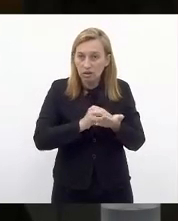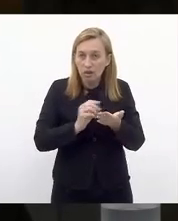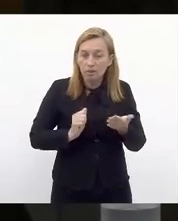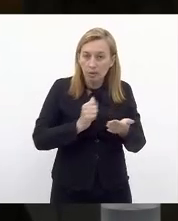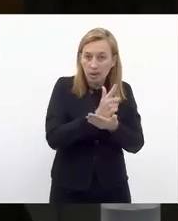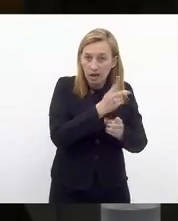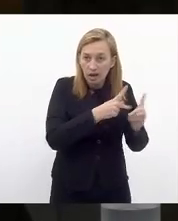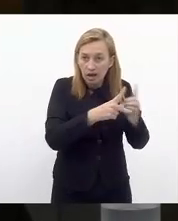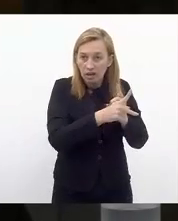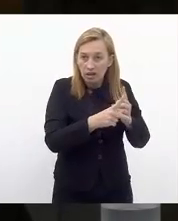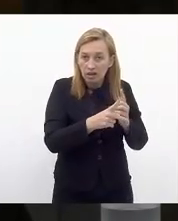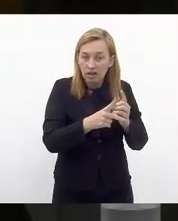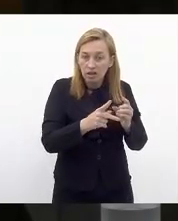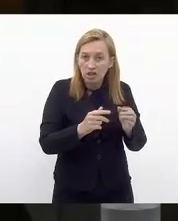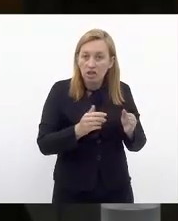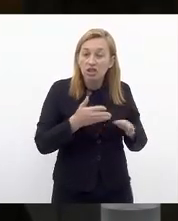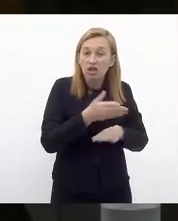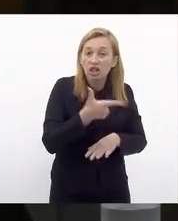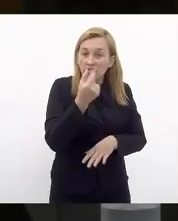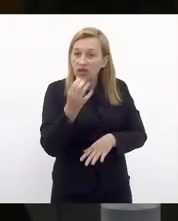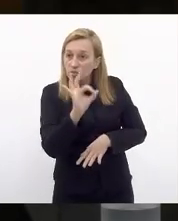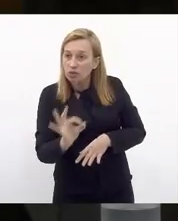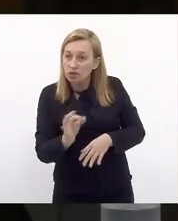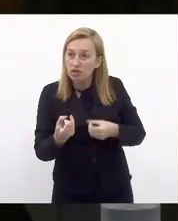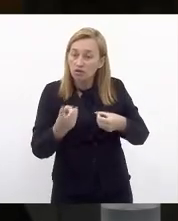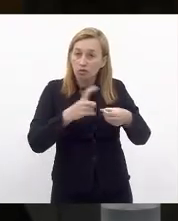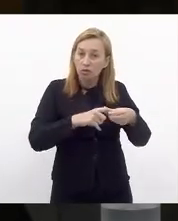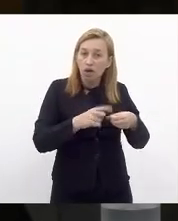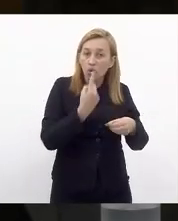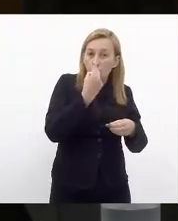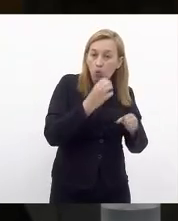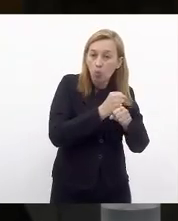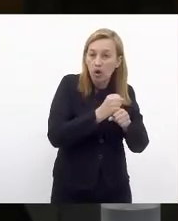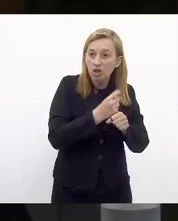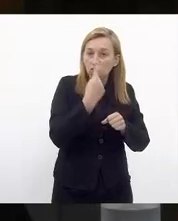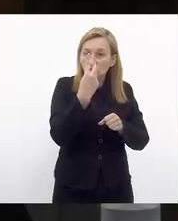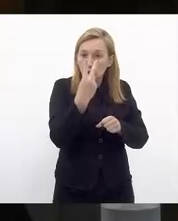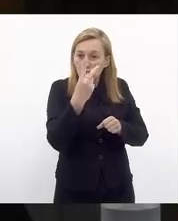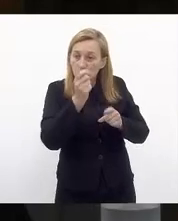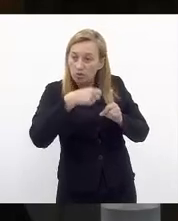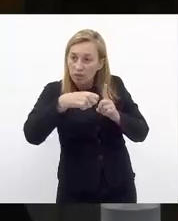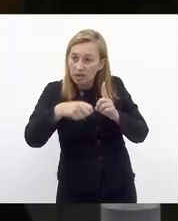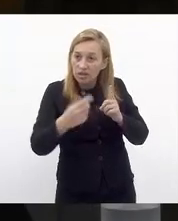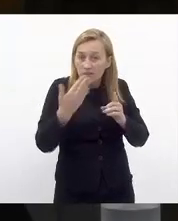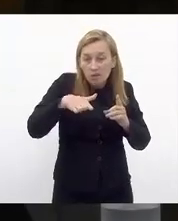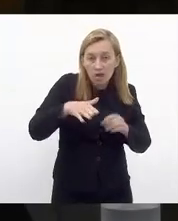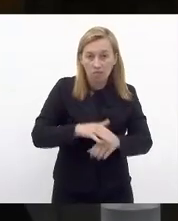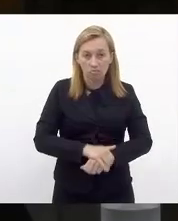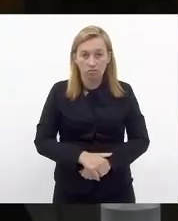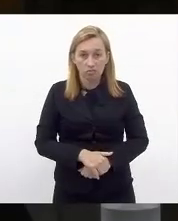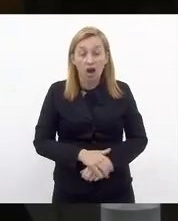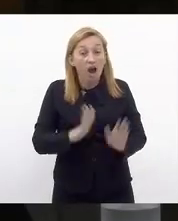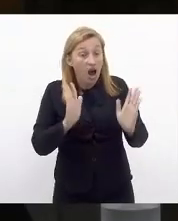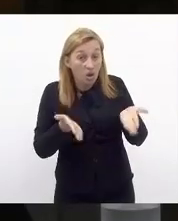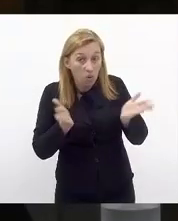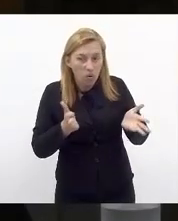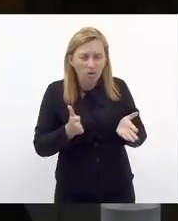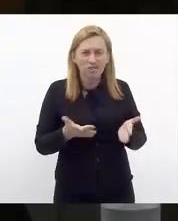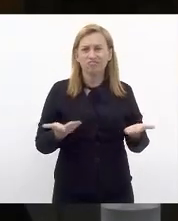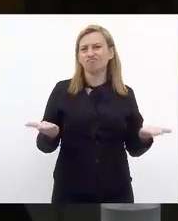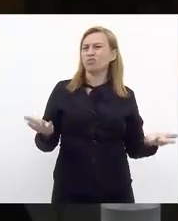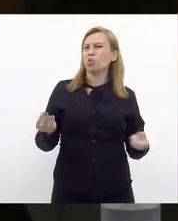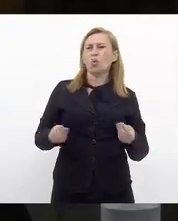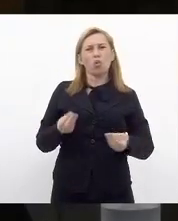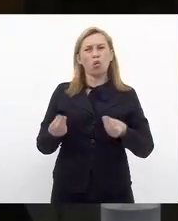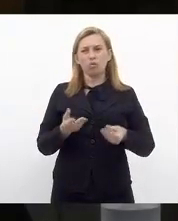aplica Vick por cento aí passa faltar um ano dois meses e meio agora da